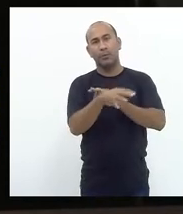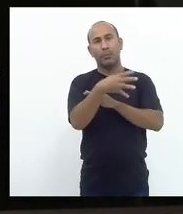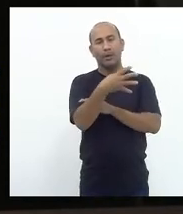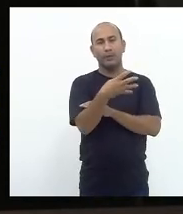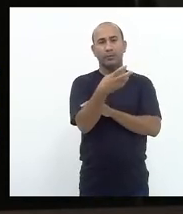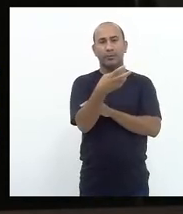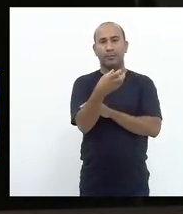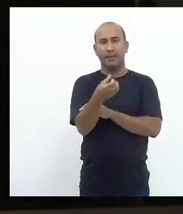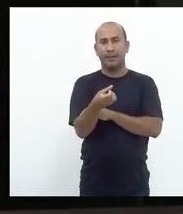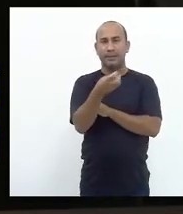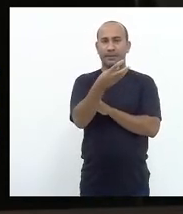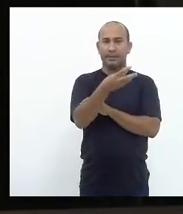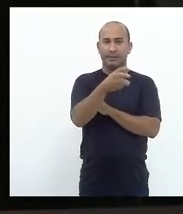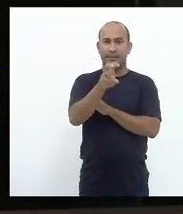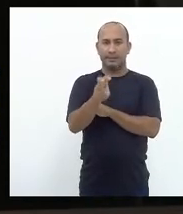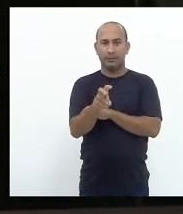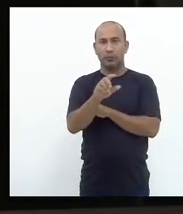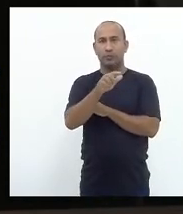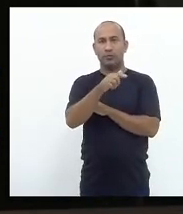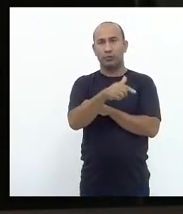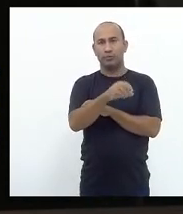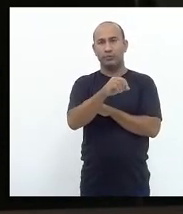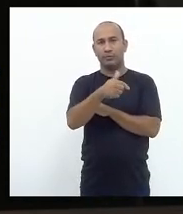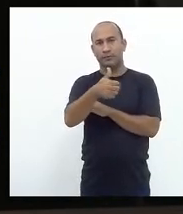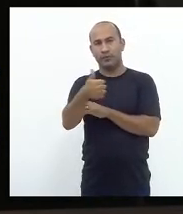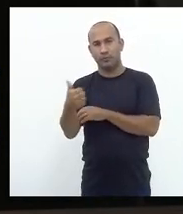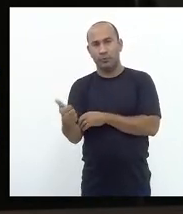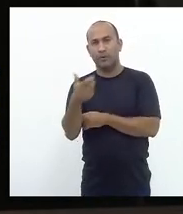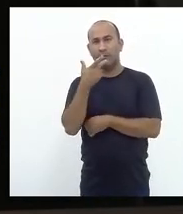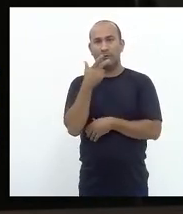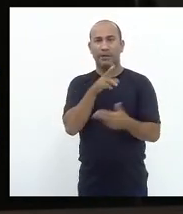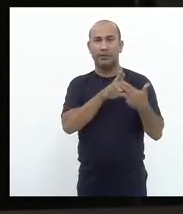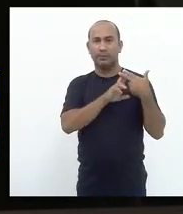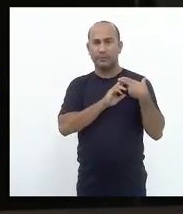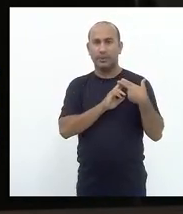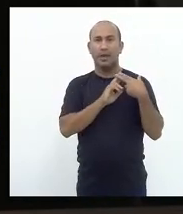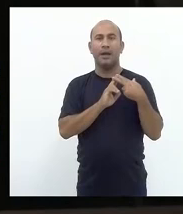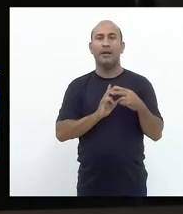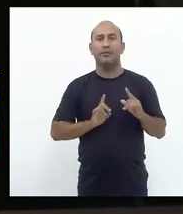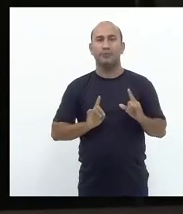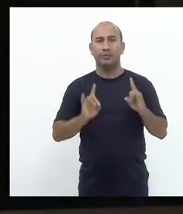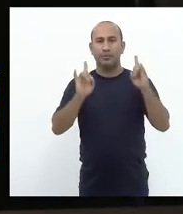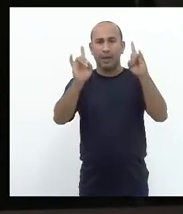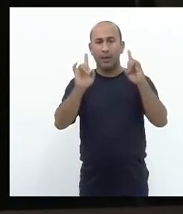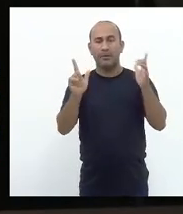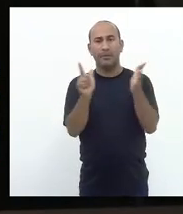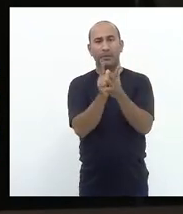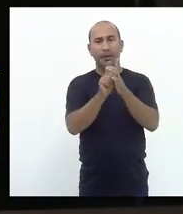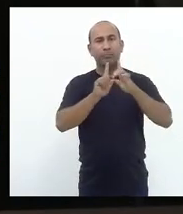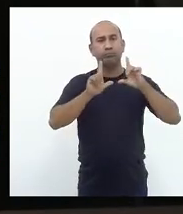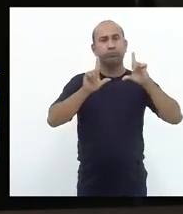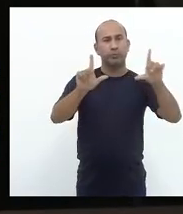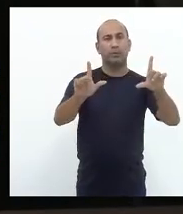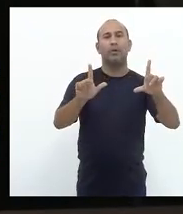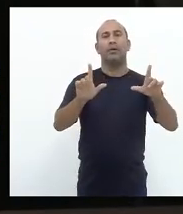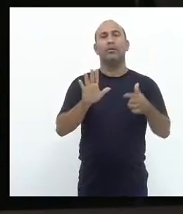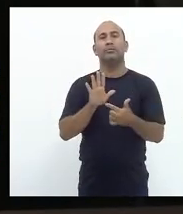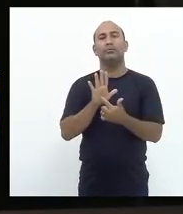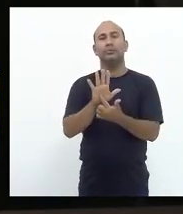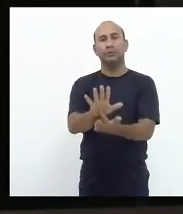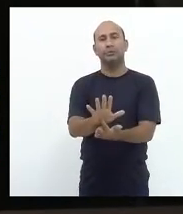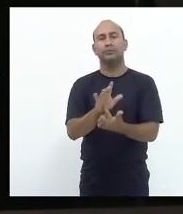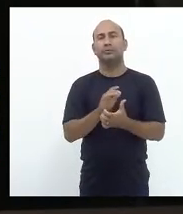4635/2021, que dispõe da responsabilidade que é esse dos condomínios, dos cartazes, e a gente